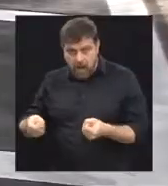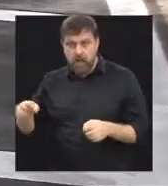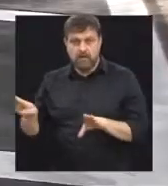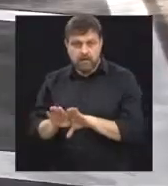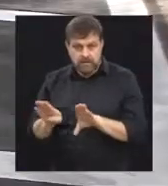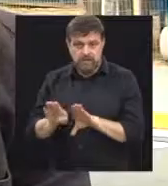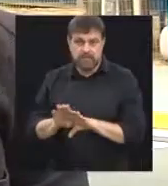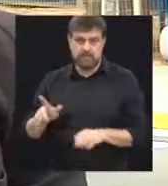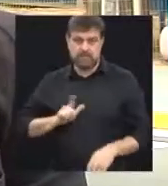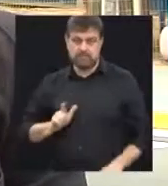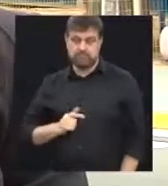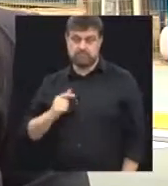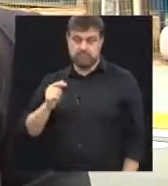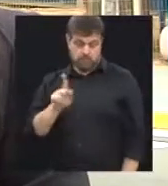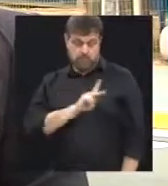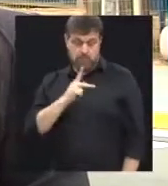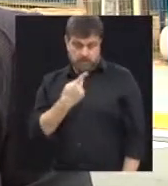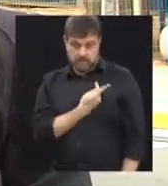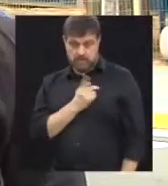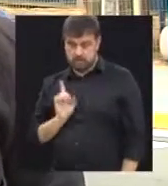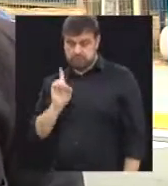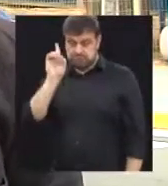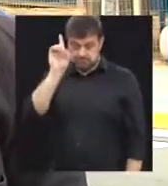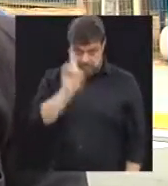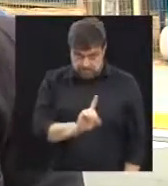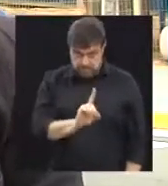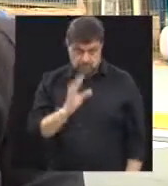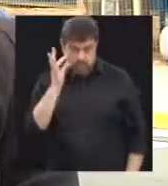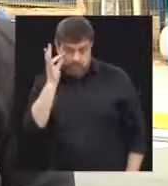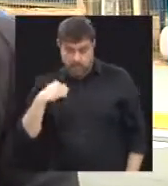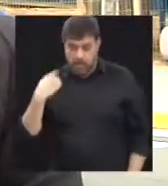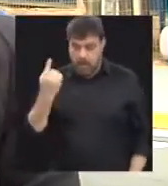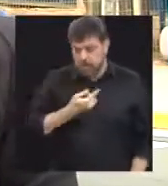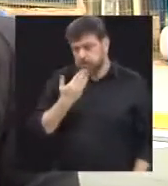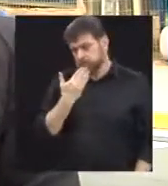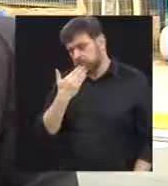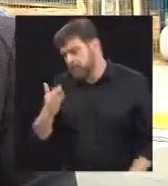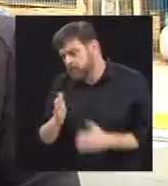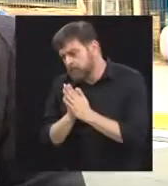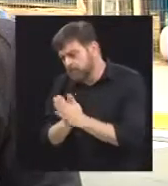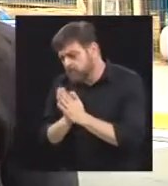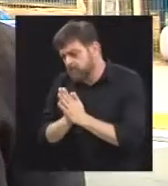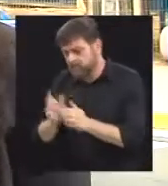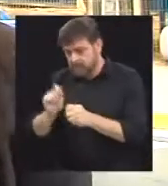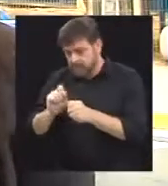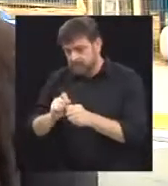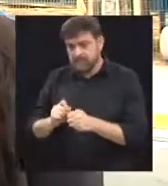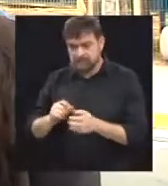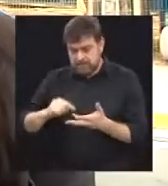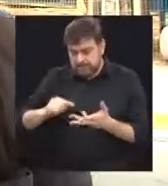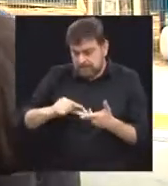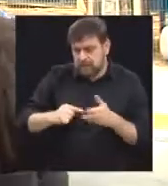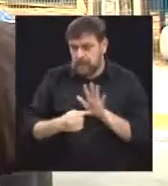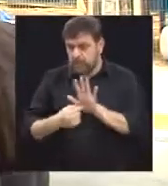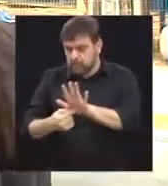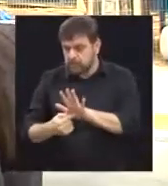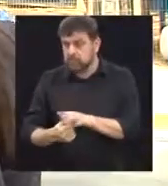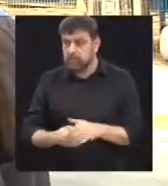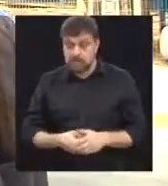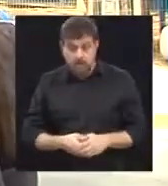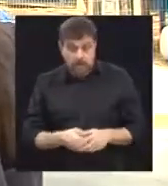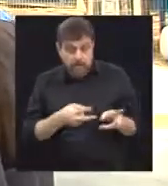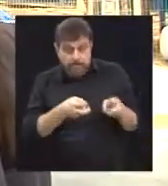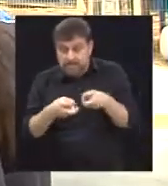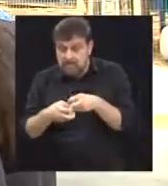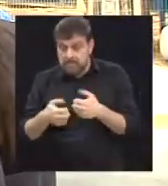e horizontais. Com a visita do vereador Paulo Haddad, nós fizemos essa solicitação, não só fizemos essa solicitação, como colocamos ele aqui